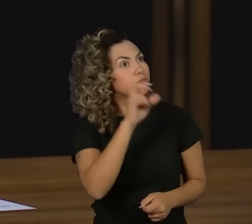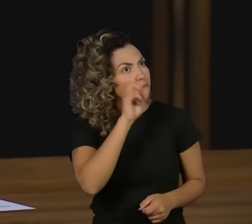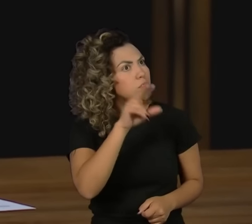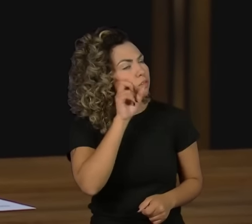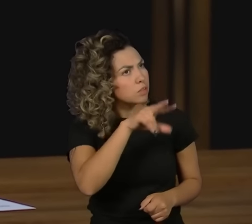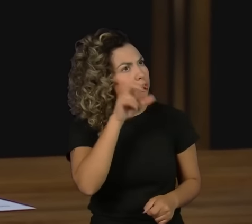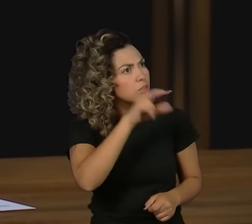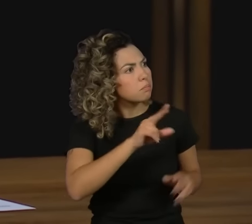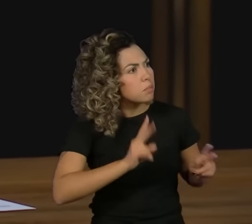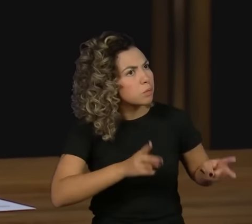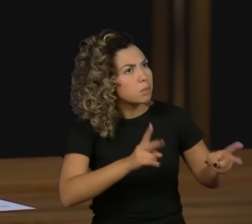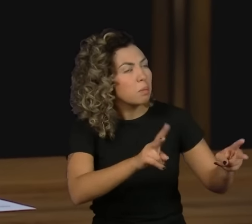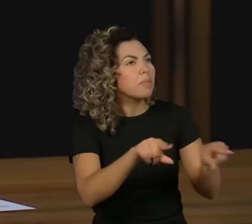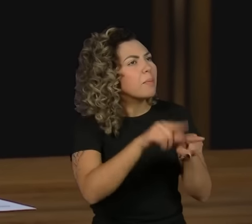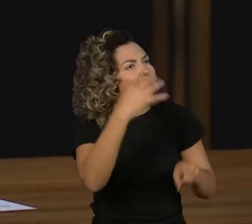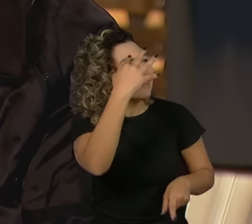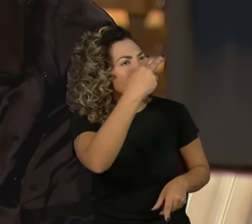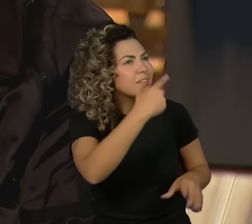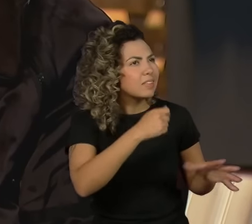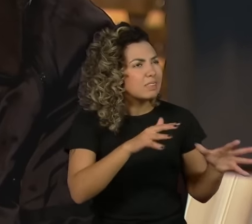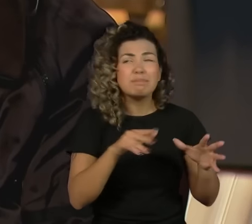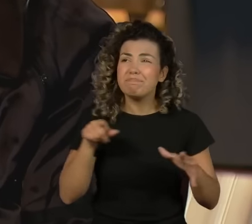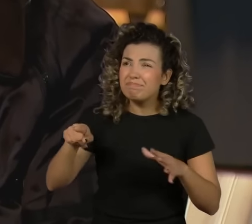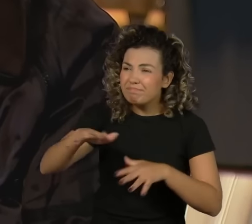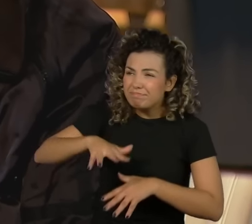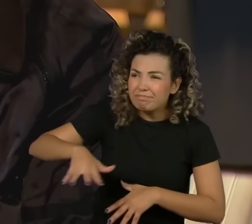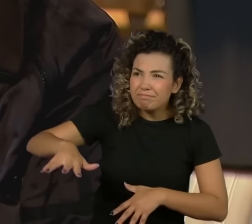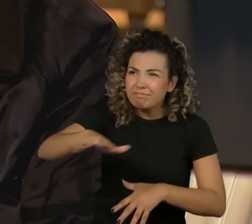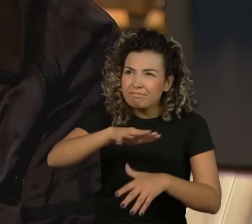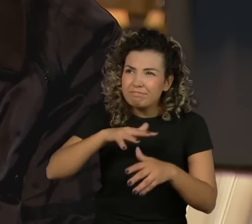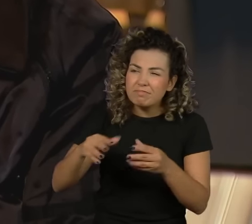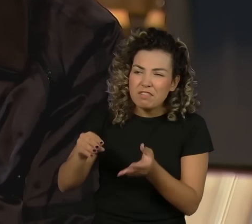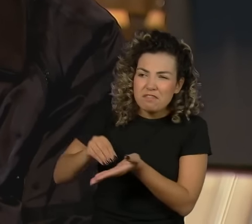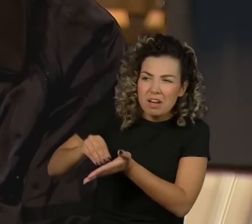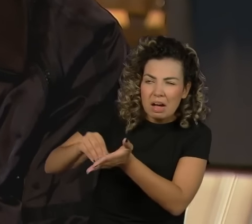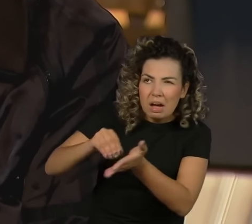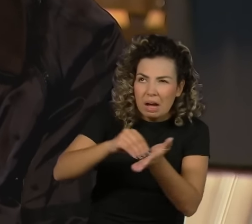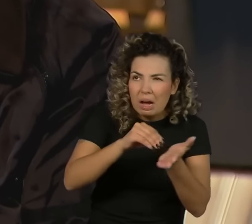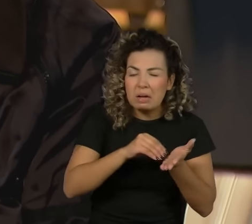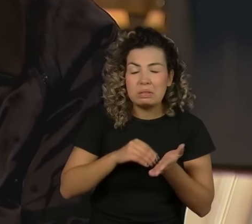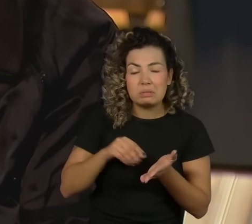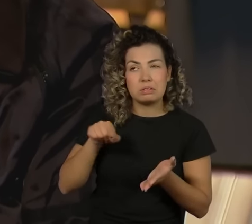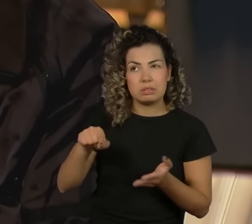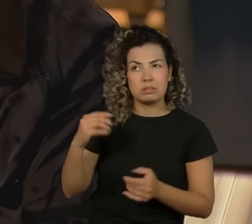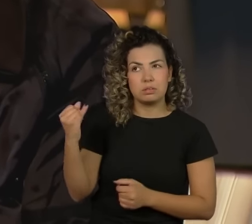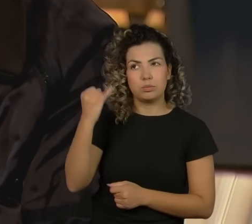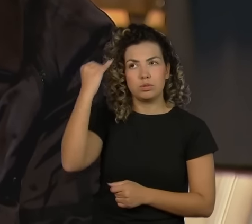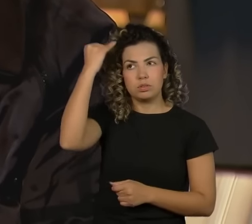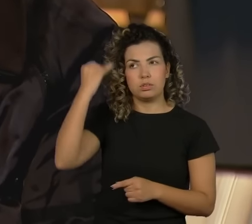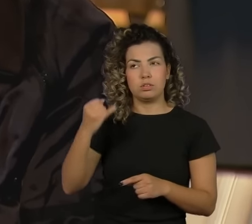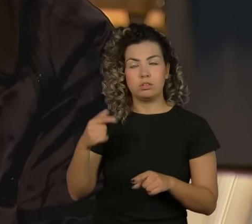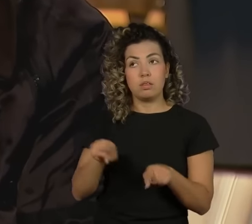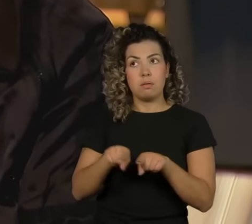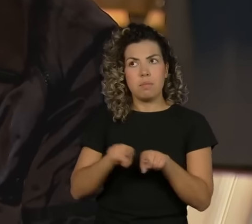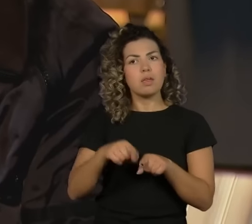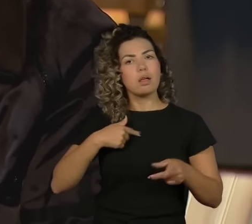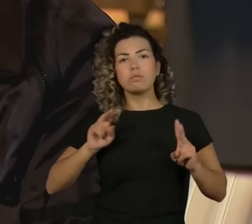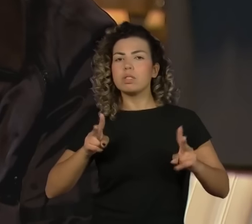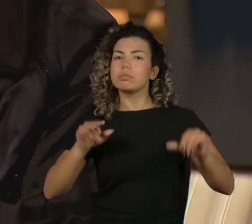um charme também, né? A decadência é a palavra mais importante. E era o lema do meu programa Matador de Passarinho,